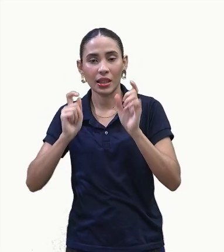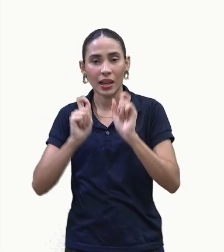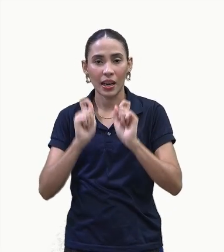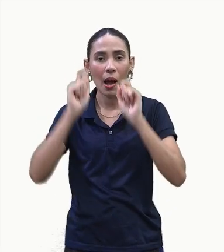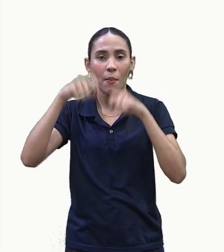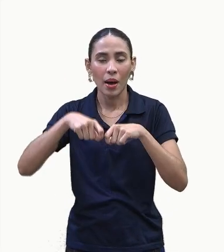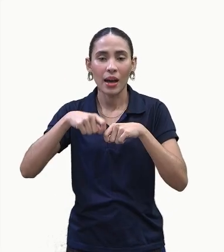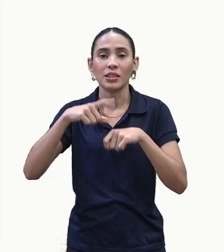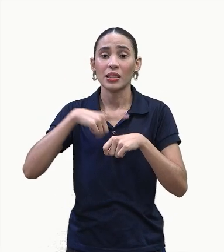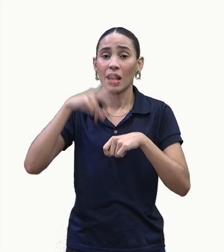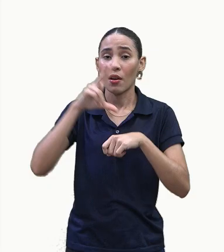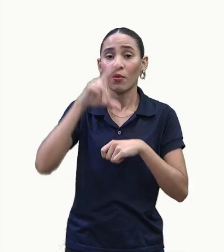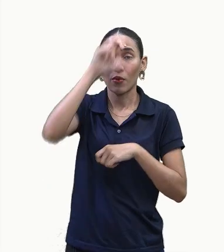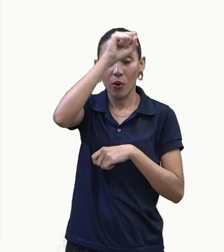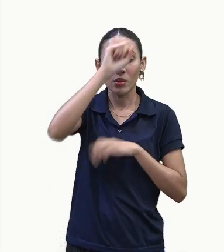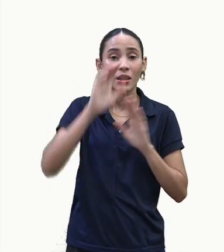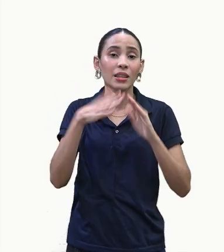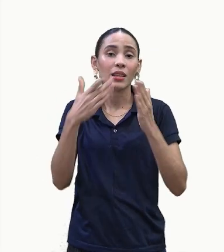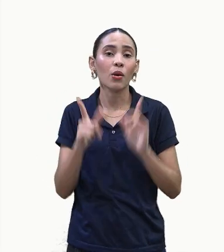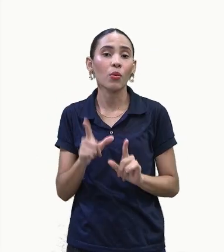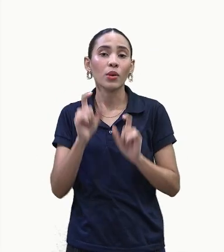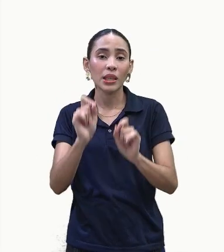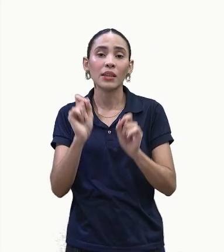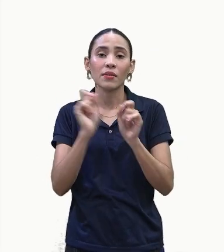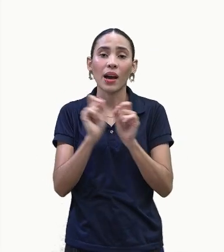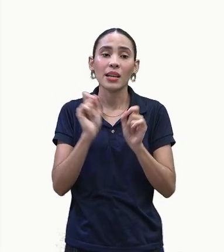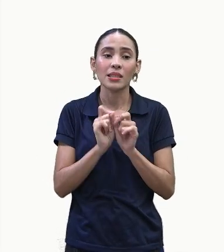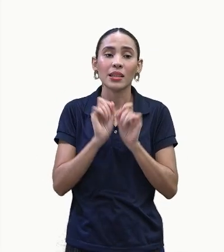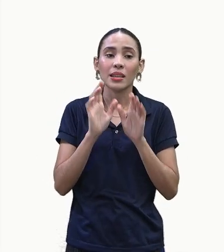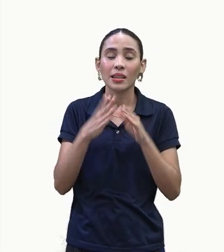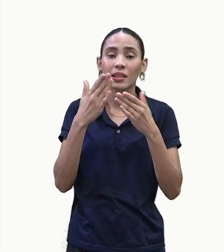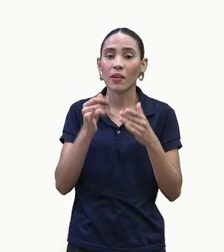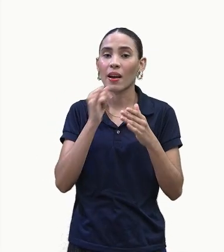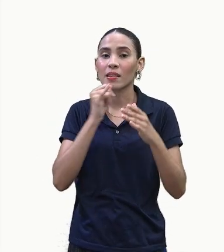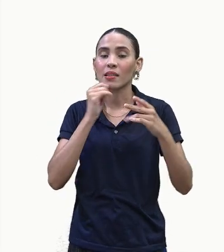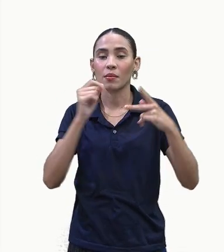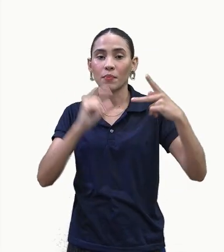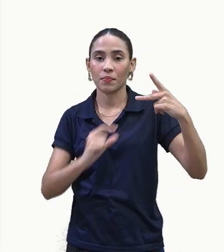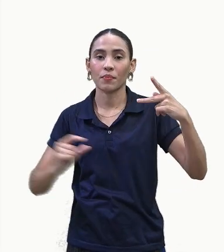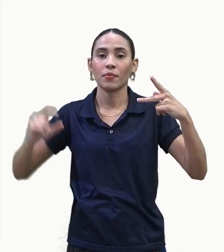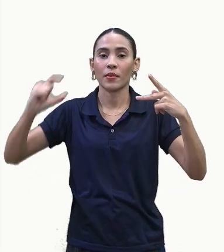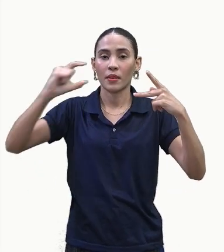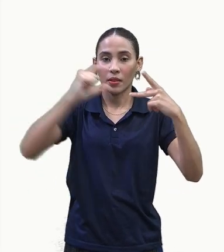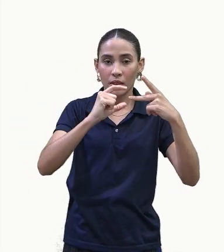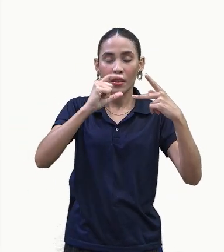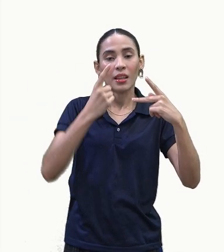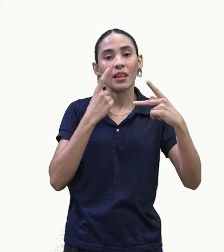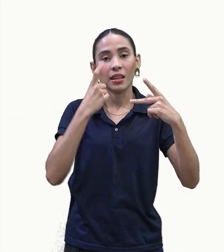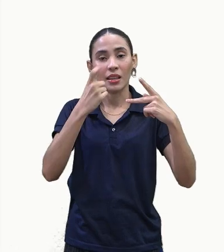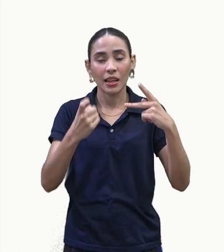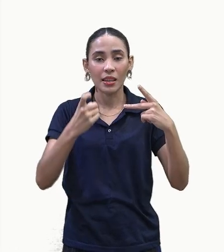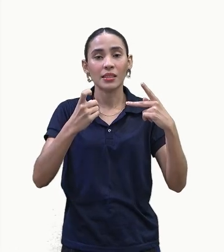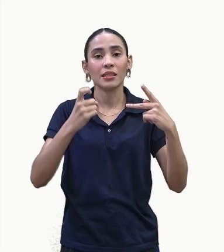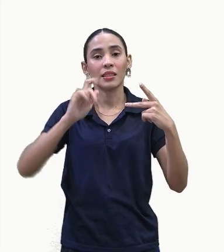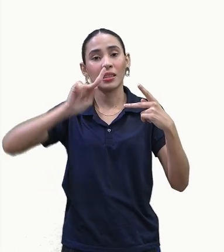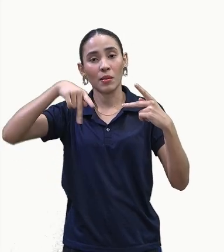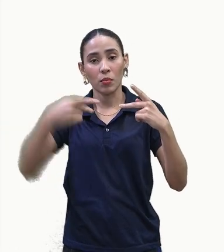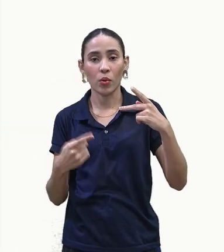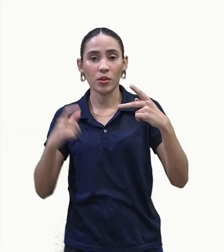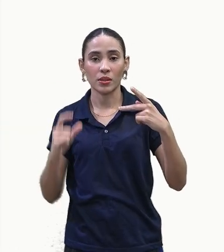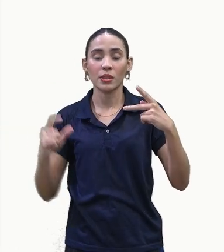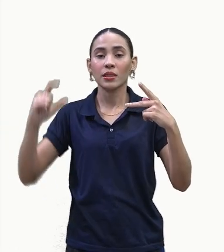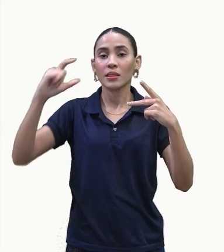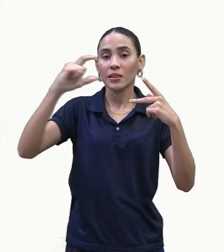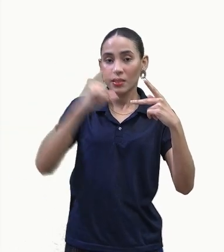de resistir. Então, o que a gente faz? A gente insere esses genes de interesse e, uma vez esse gene de